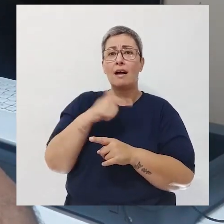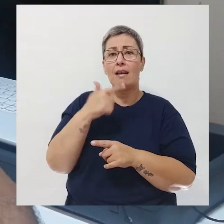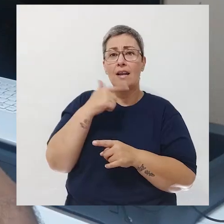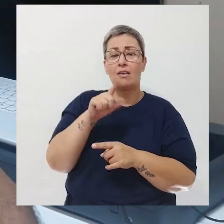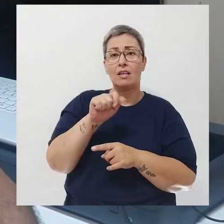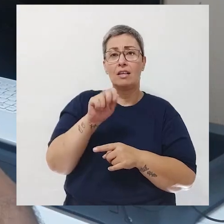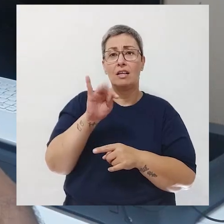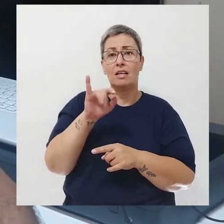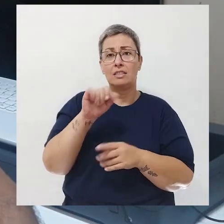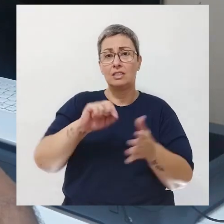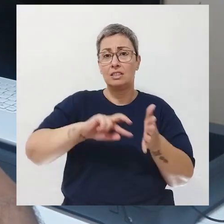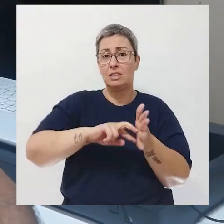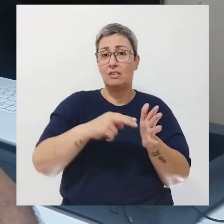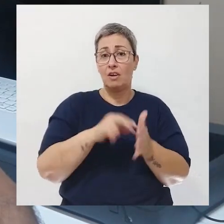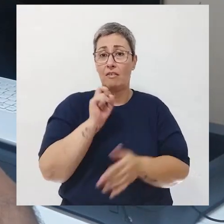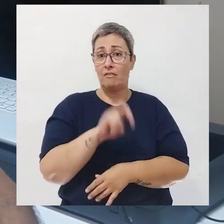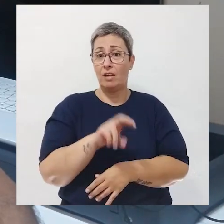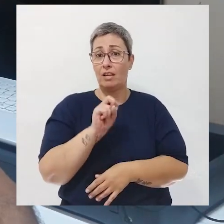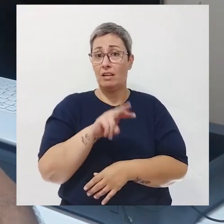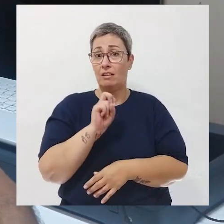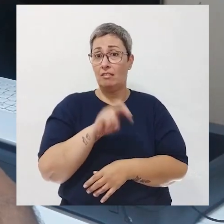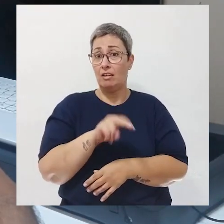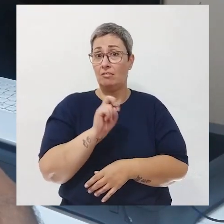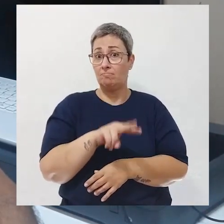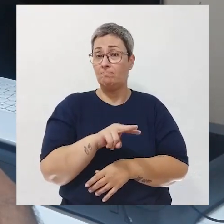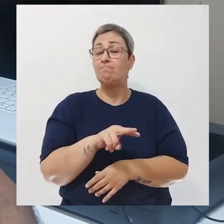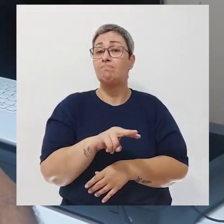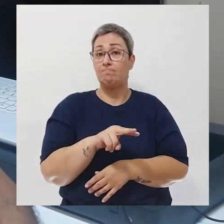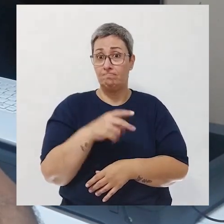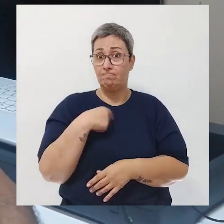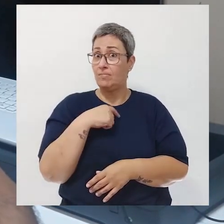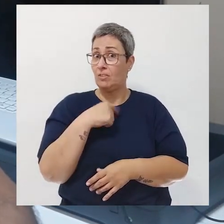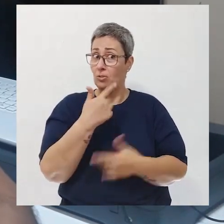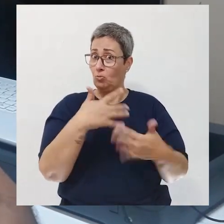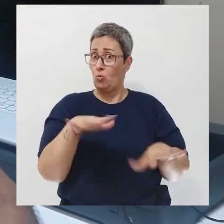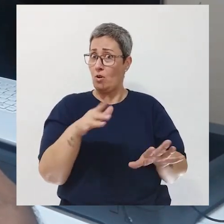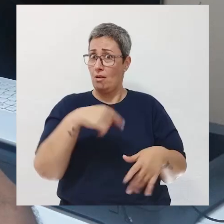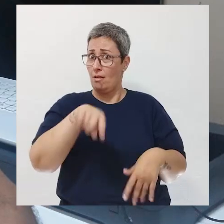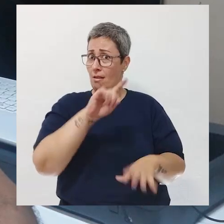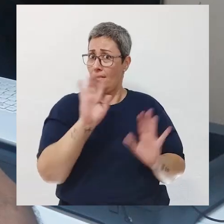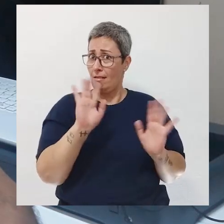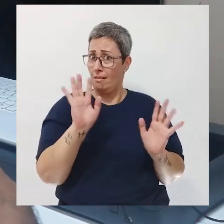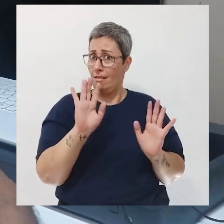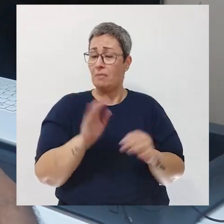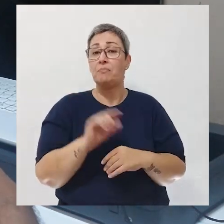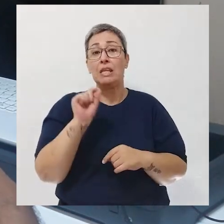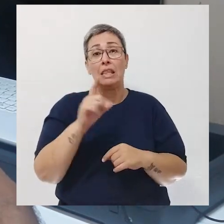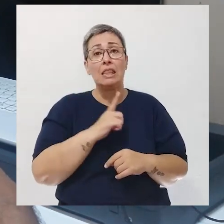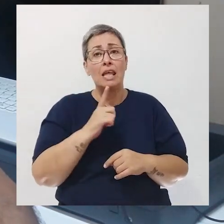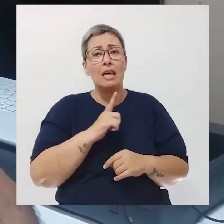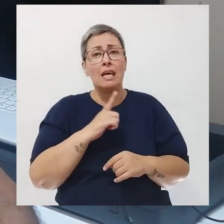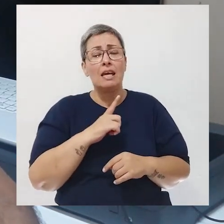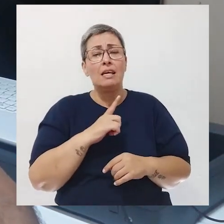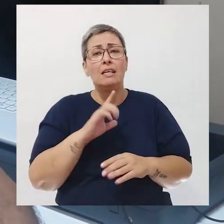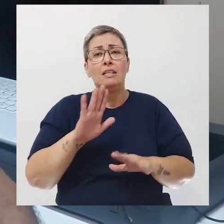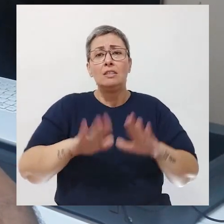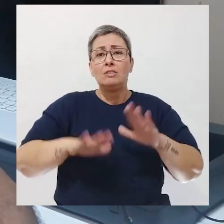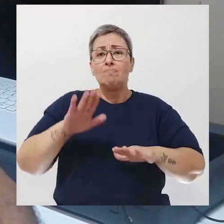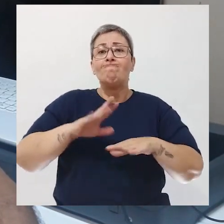latim e significa veneno. Veneno, ninguém quer, né? Pois é.